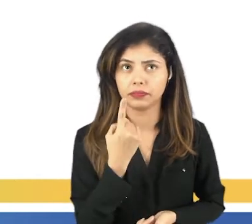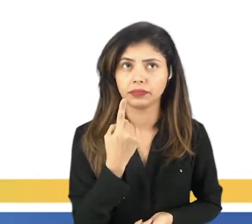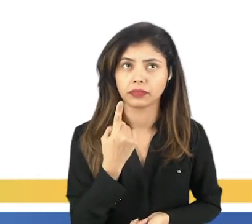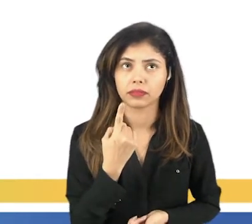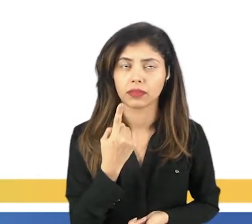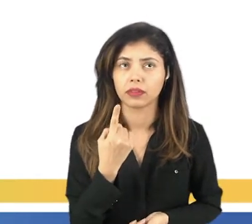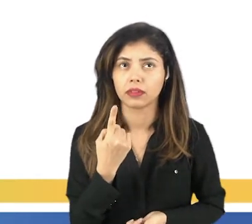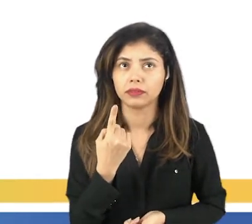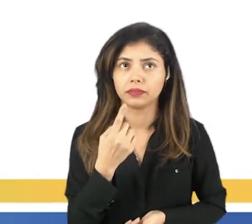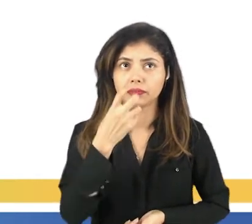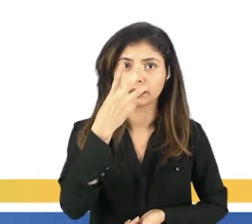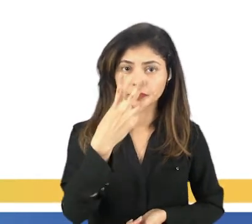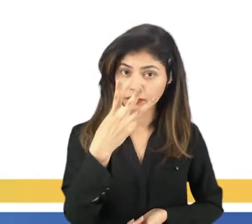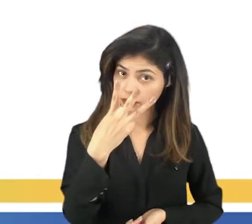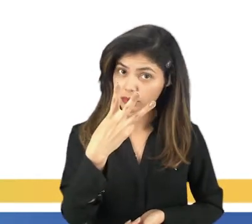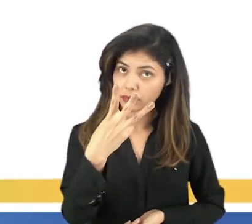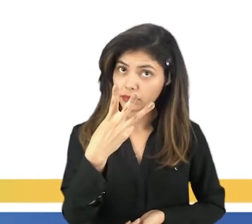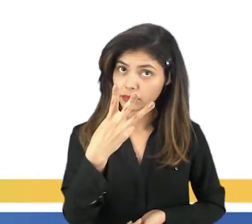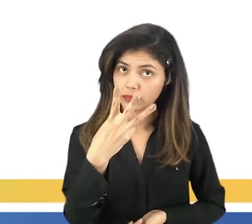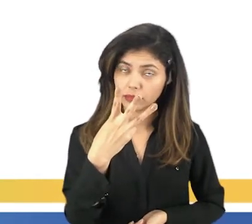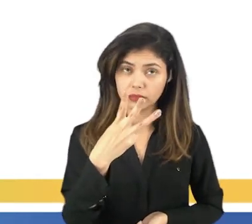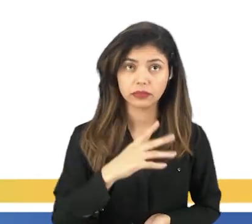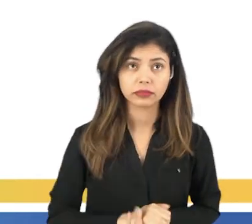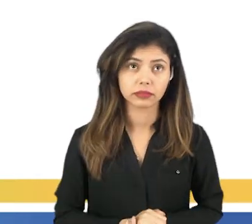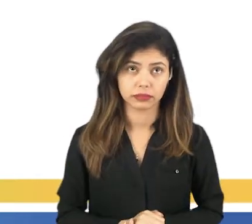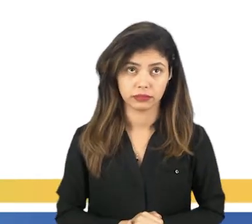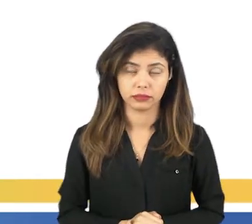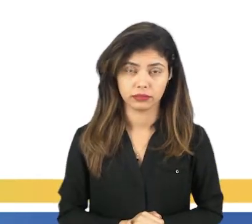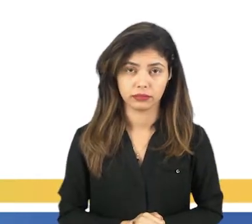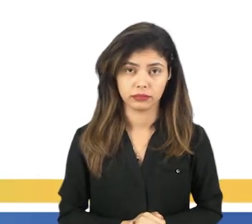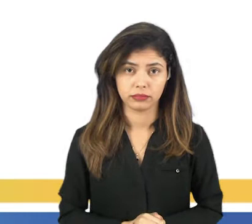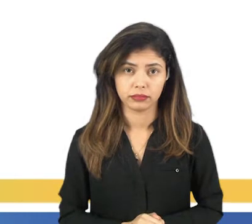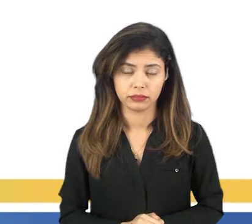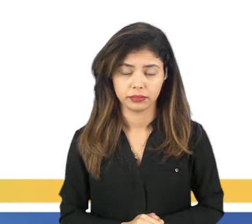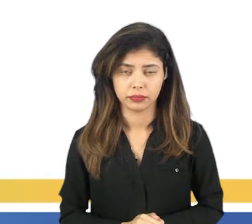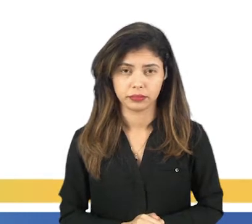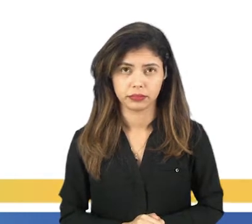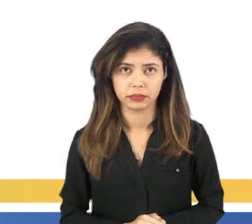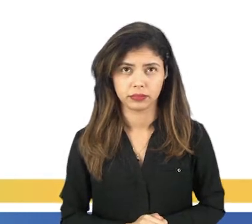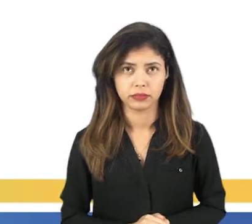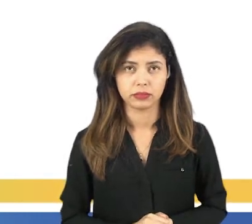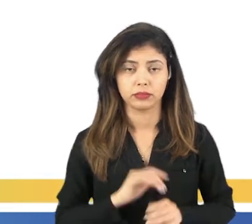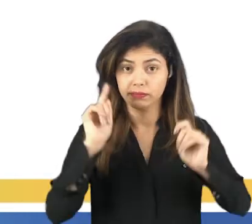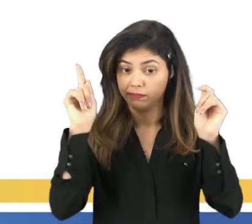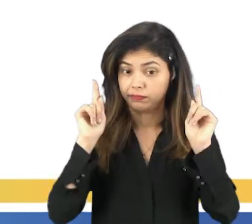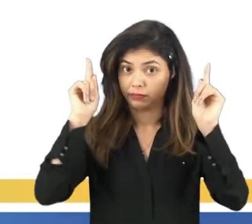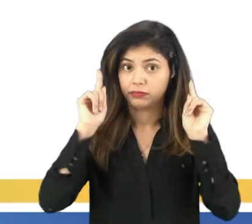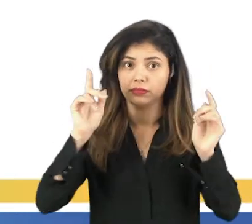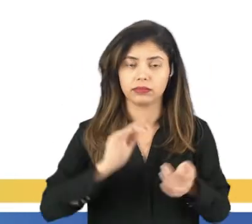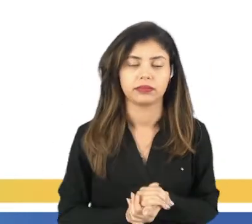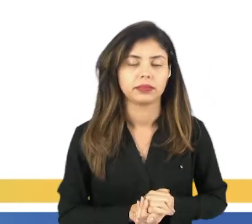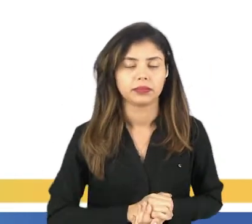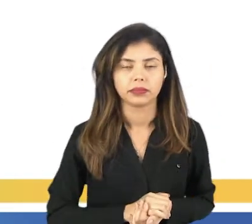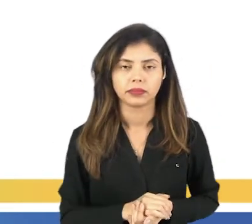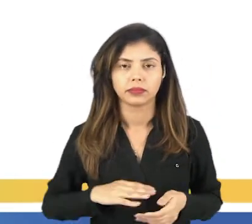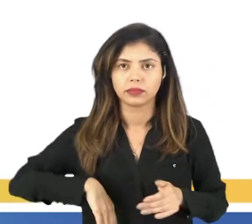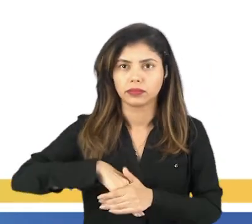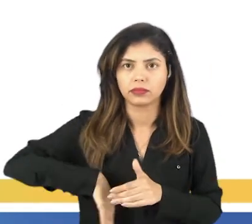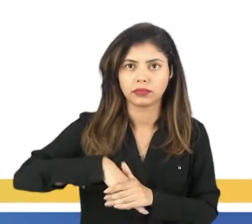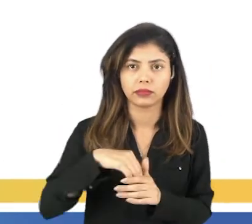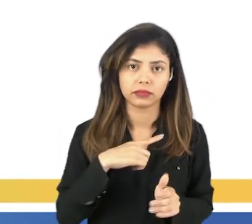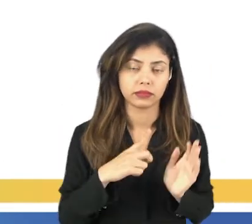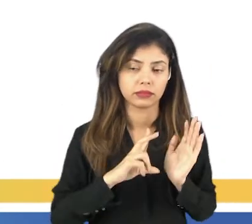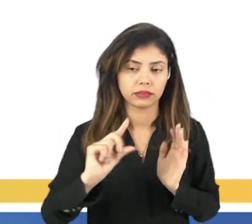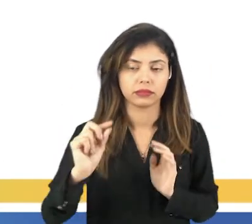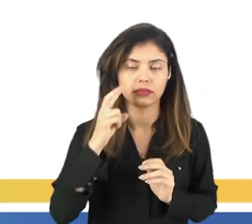das torcidas ocupou 3 setores, né? Uma dessas torcidas dos times, né? As torcidas que